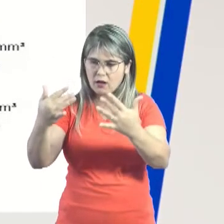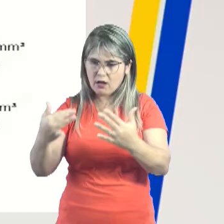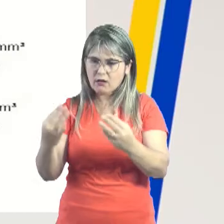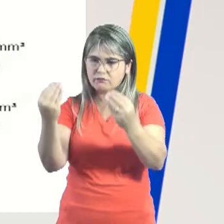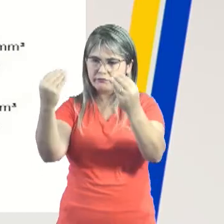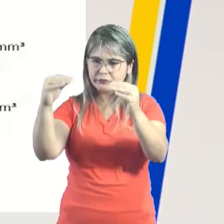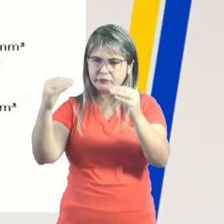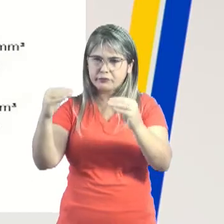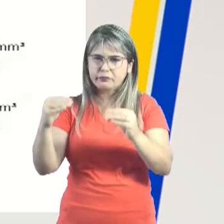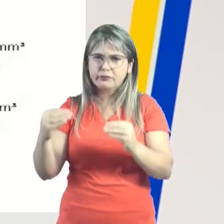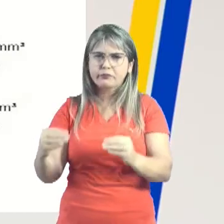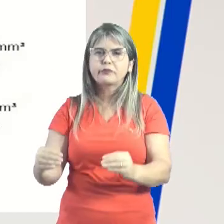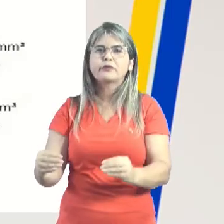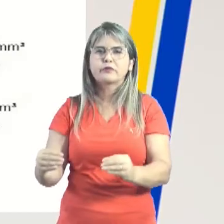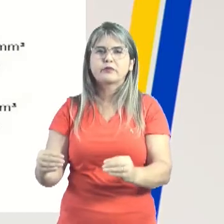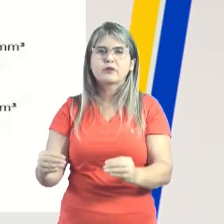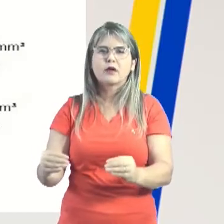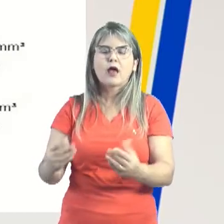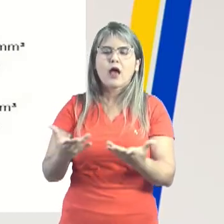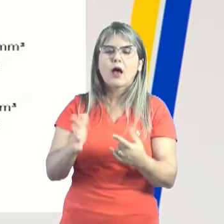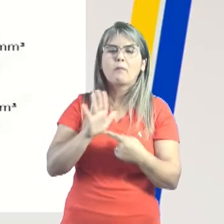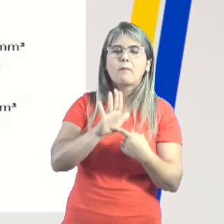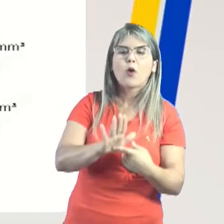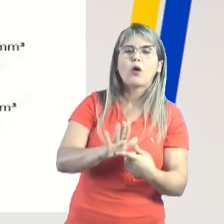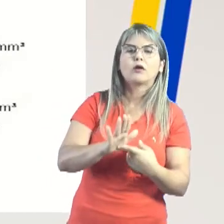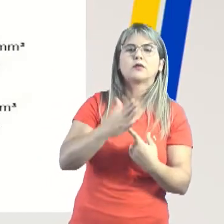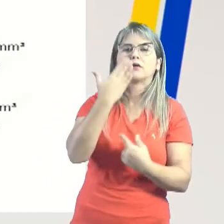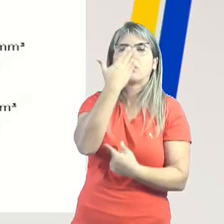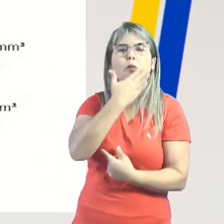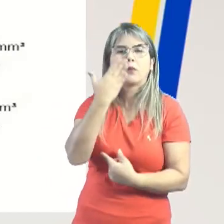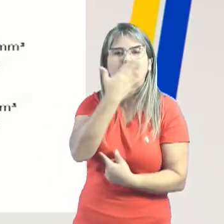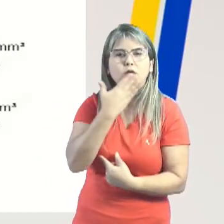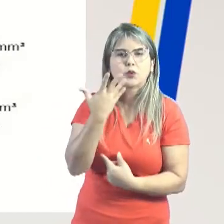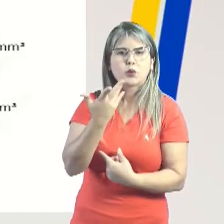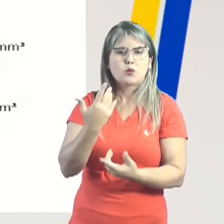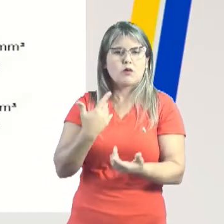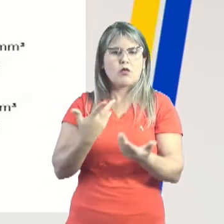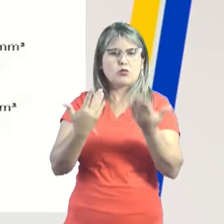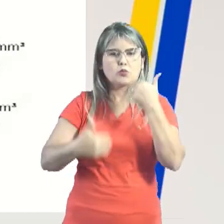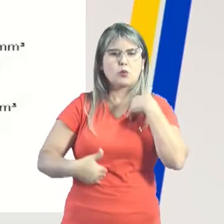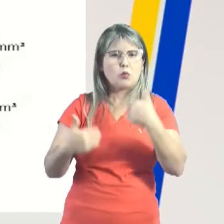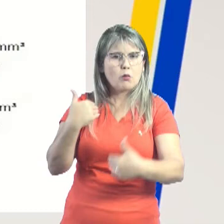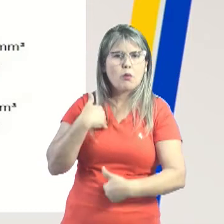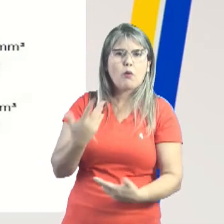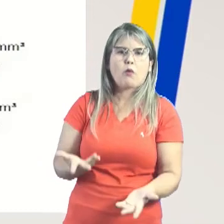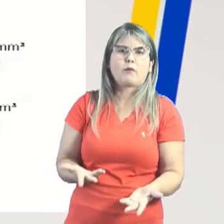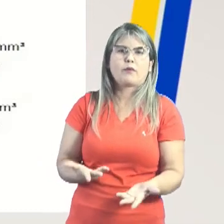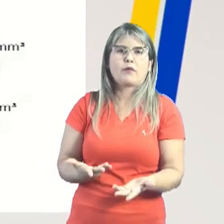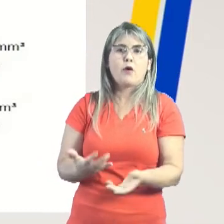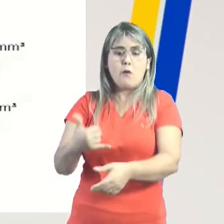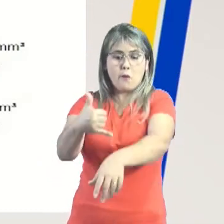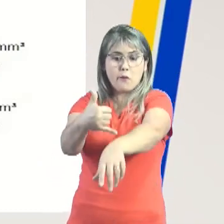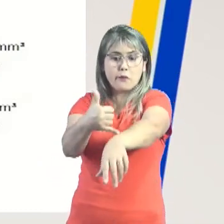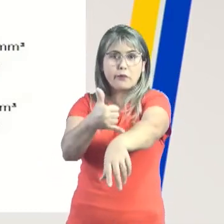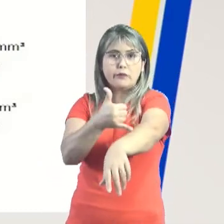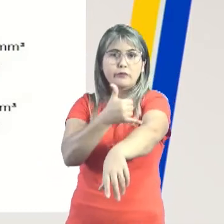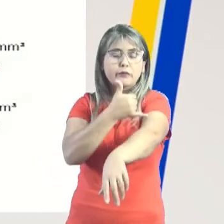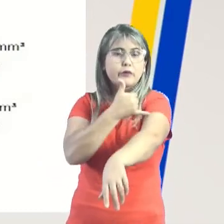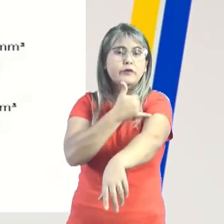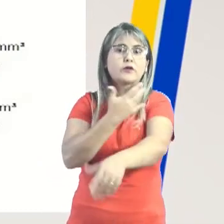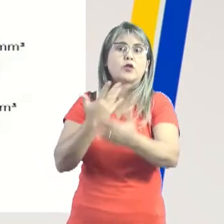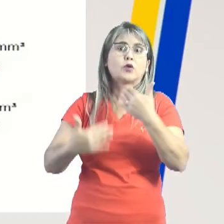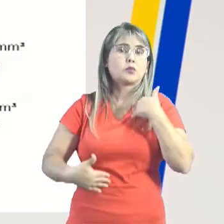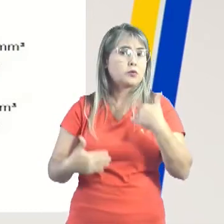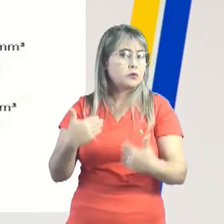glicose, o seu açúcar, o seu colesterol, né? O seu nível de sódio. E aí vai analisar a parte branca,